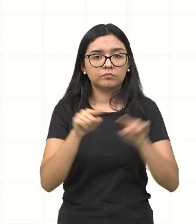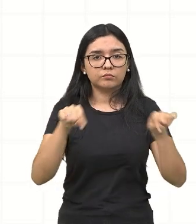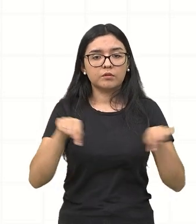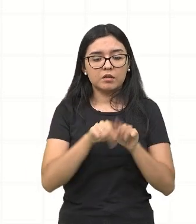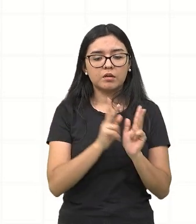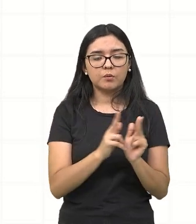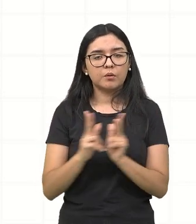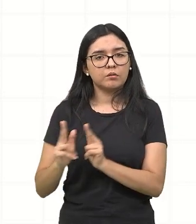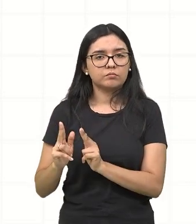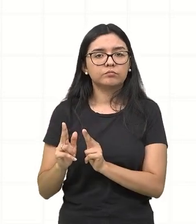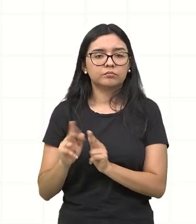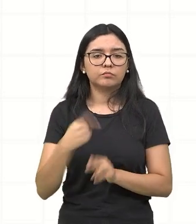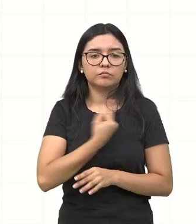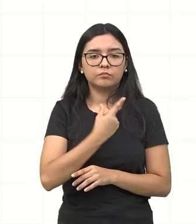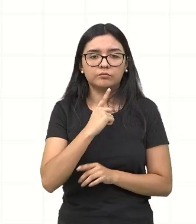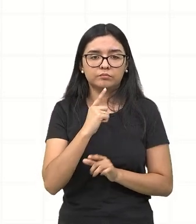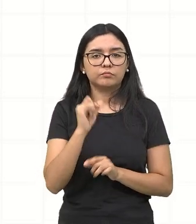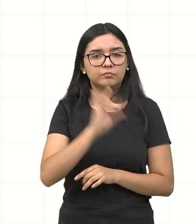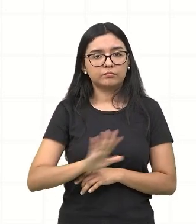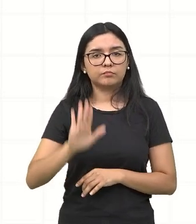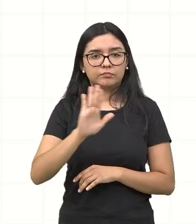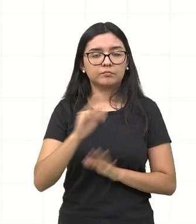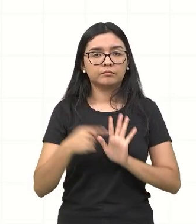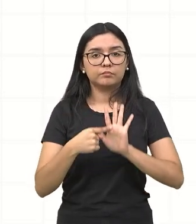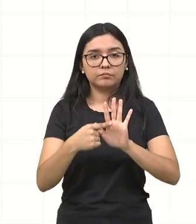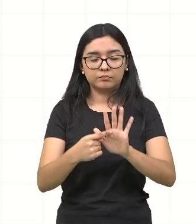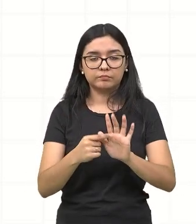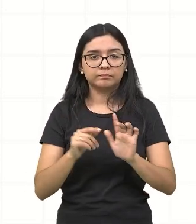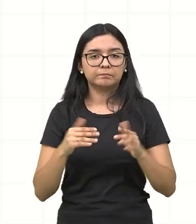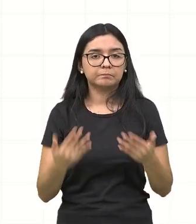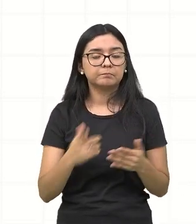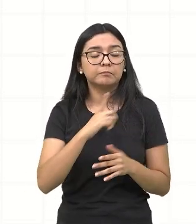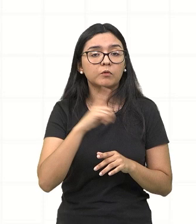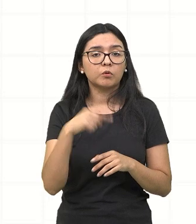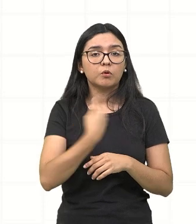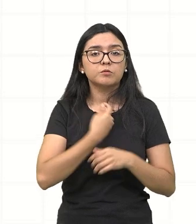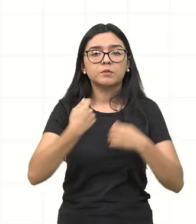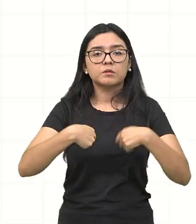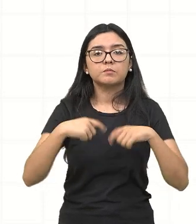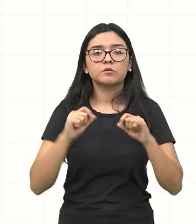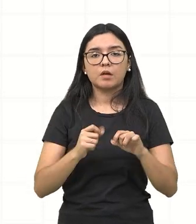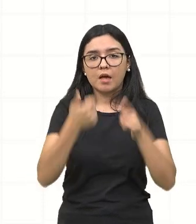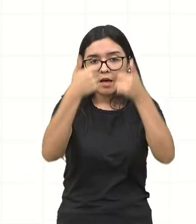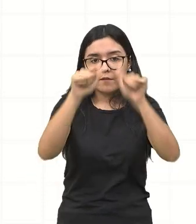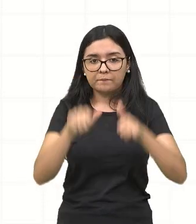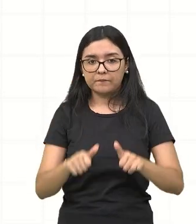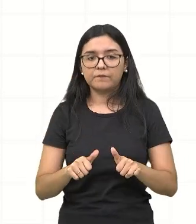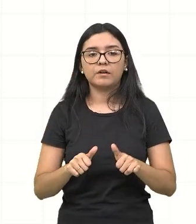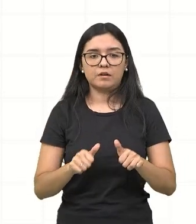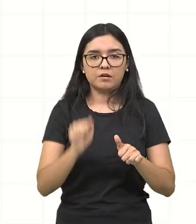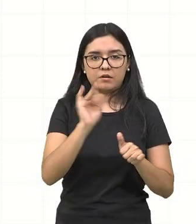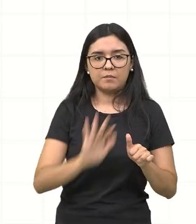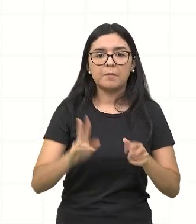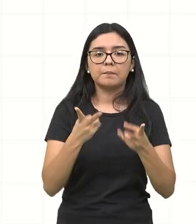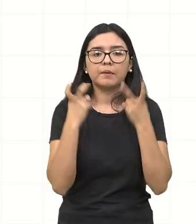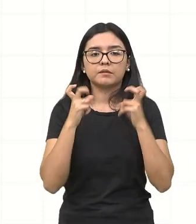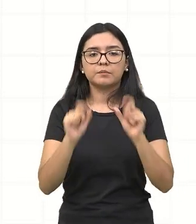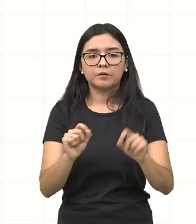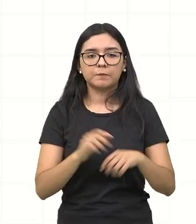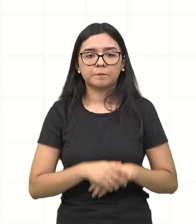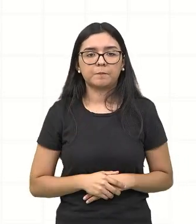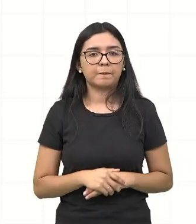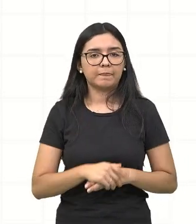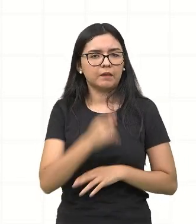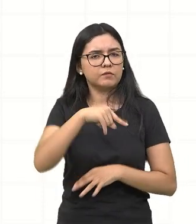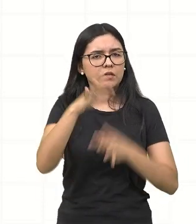iguais ao que nós temos aí. E aí, pessoal, nós temos que analisar um pouquinho. Percebam, vou chamar a atenção